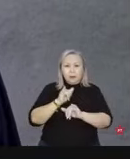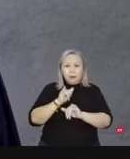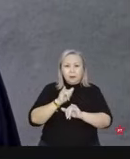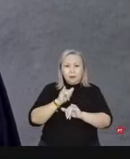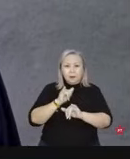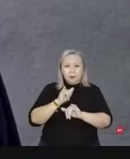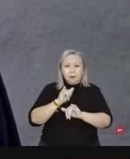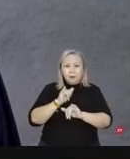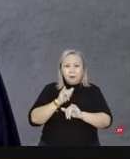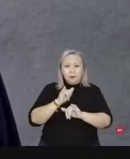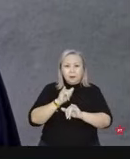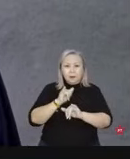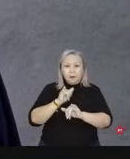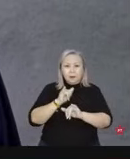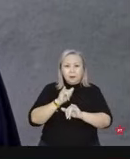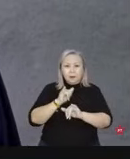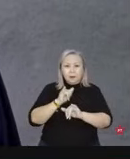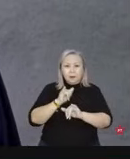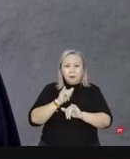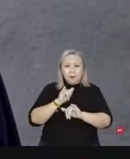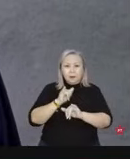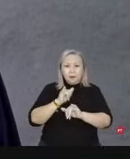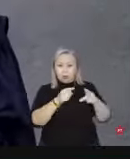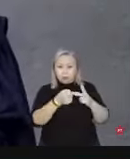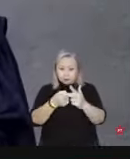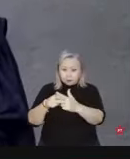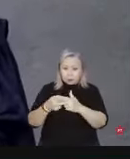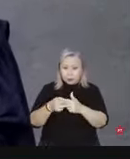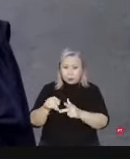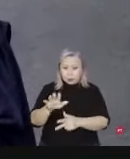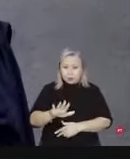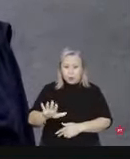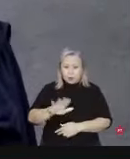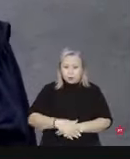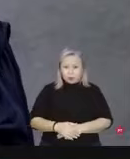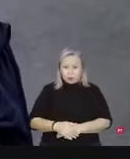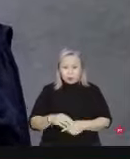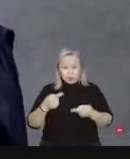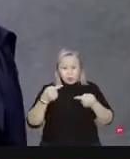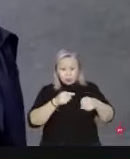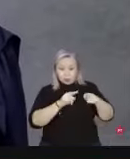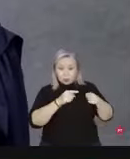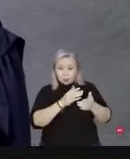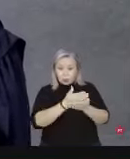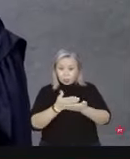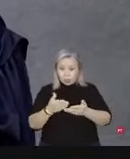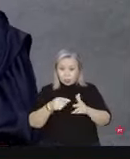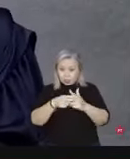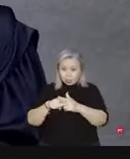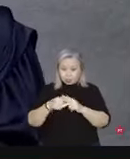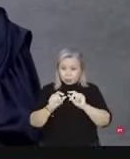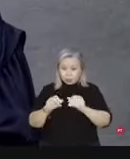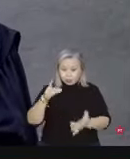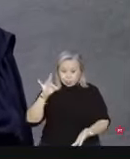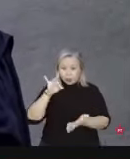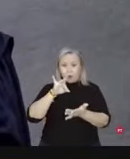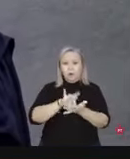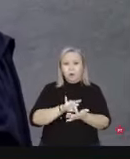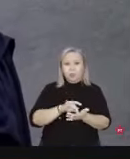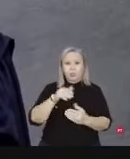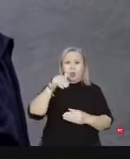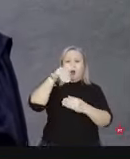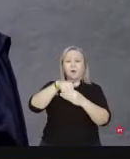democracia, atacando os seus instrumentos. A partir do ataque a esses instrumentos, que concretizam o